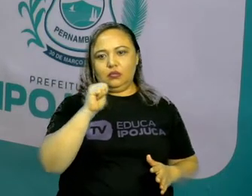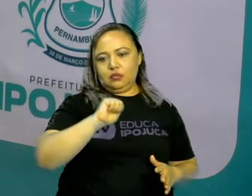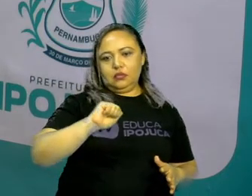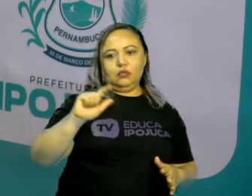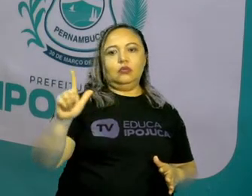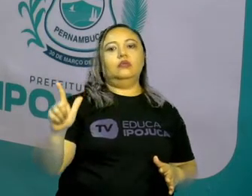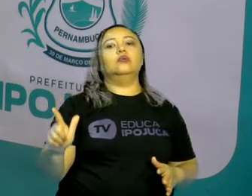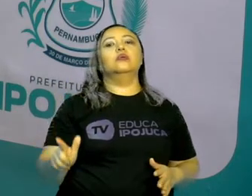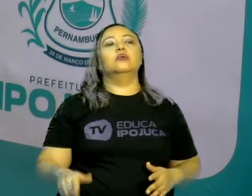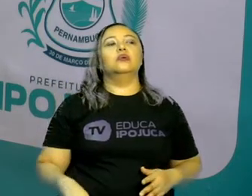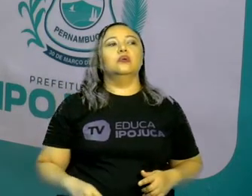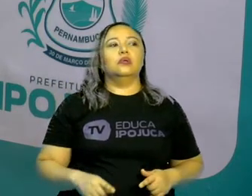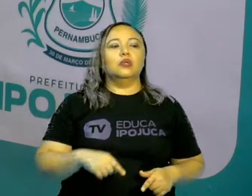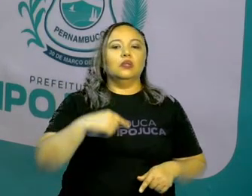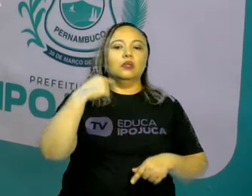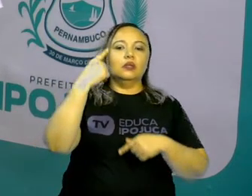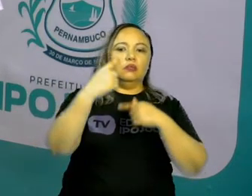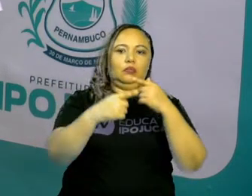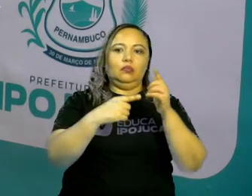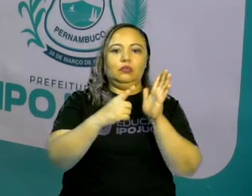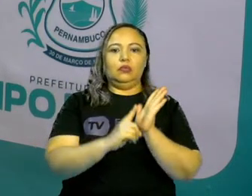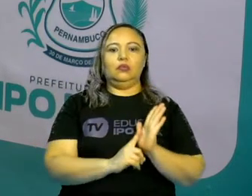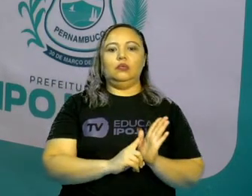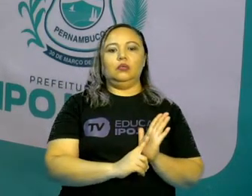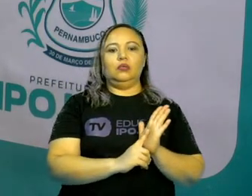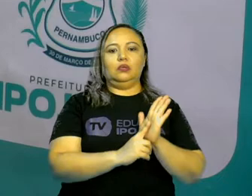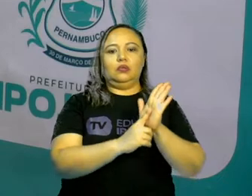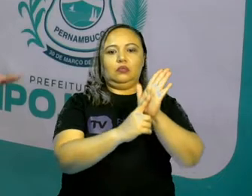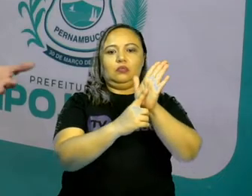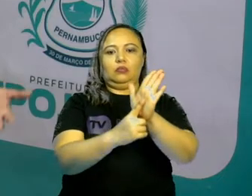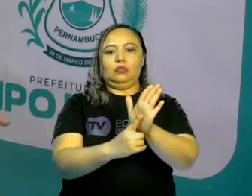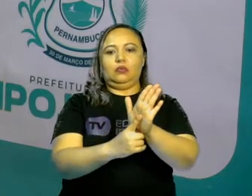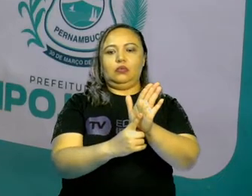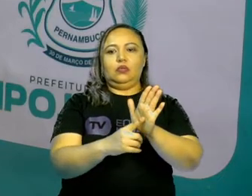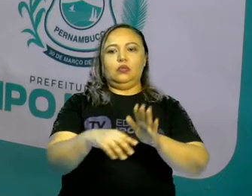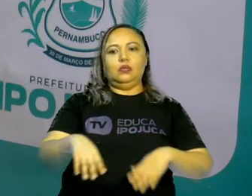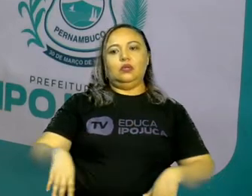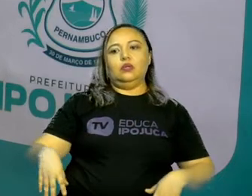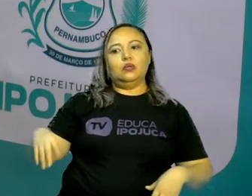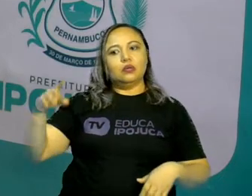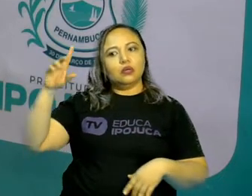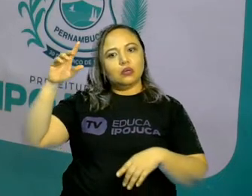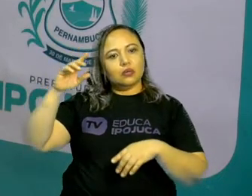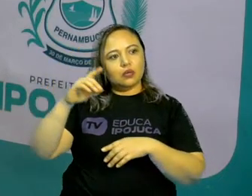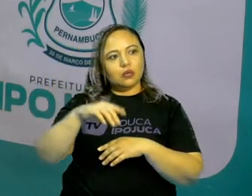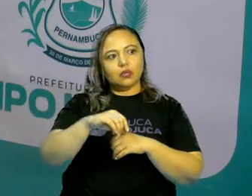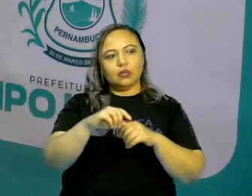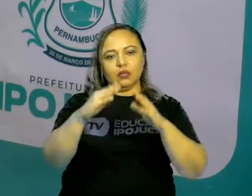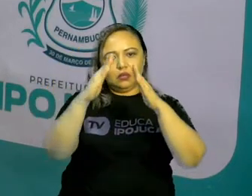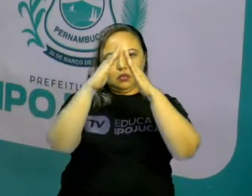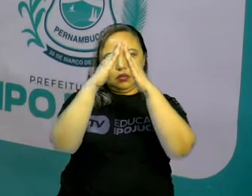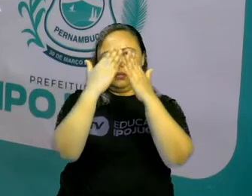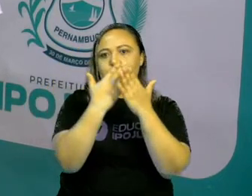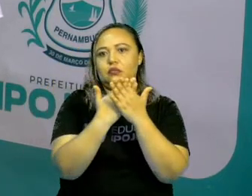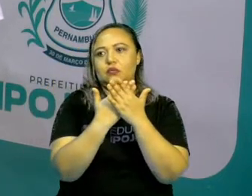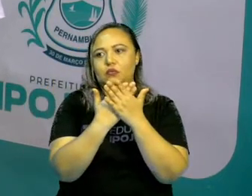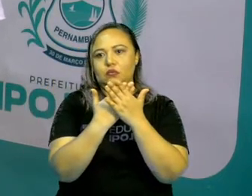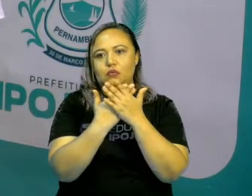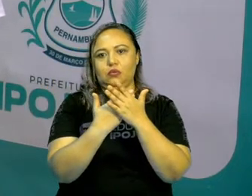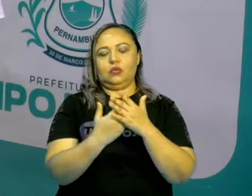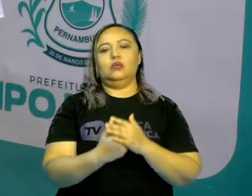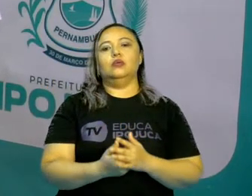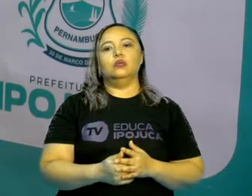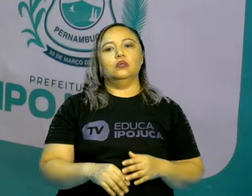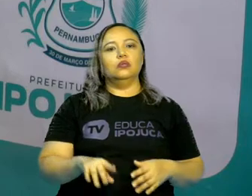irão depois fazer uma exposição, levar para a escola, levar para a escola. Quando a gente produz coisas lindas, a gente leva para a escola. Porque